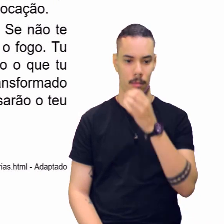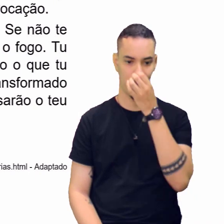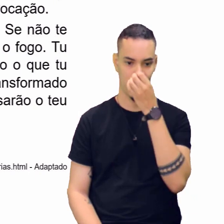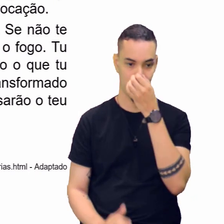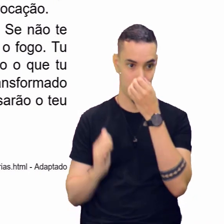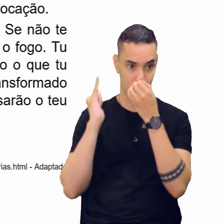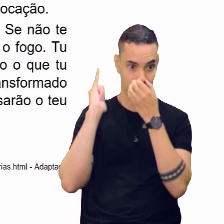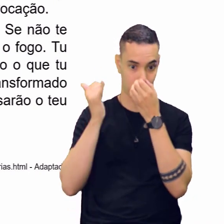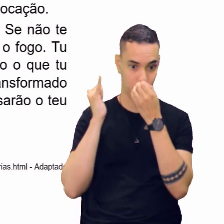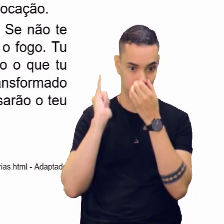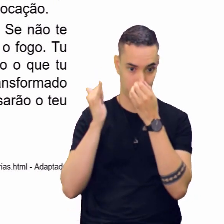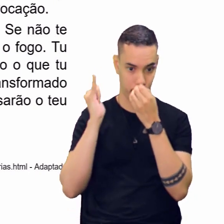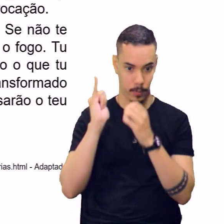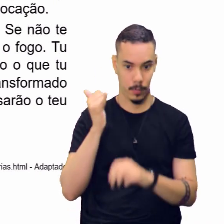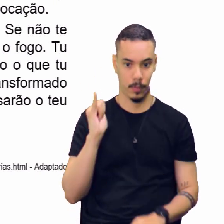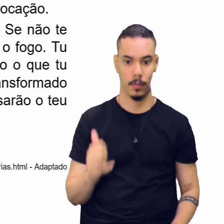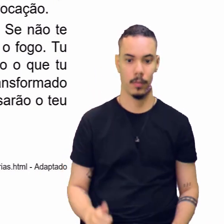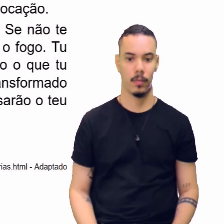texto adaptado.